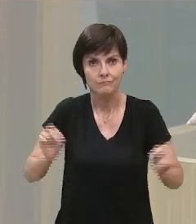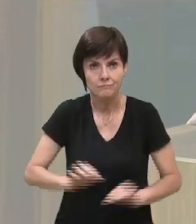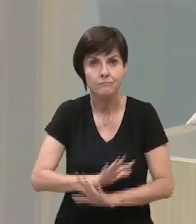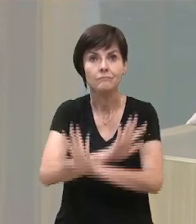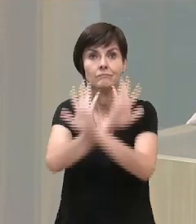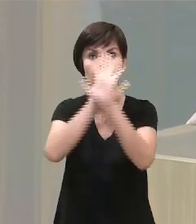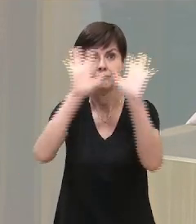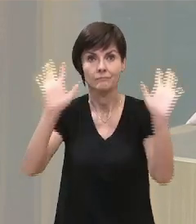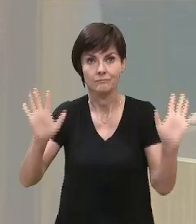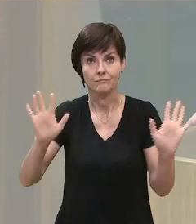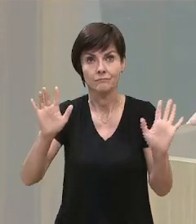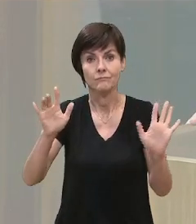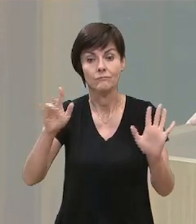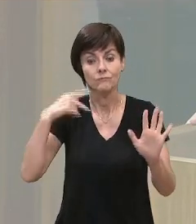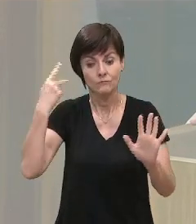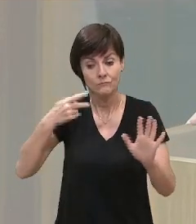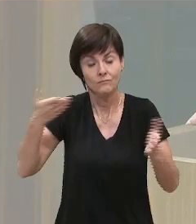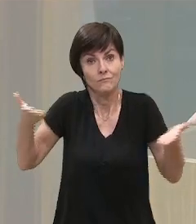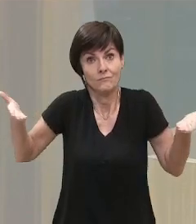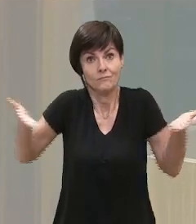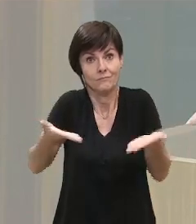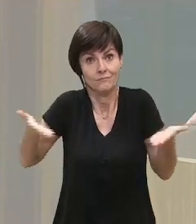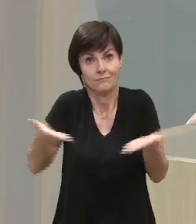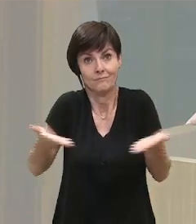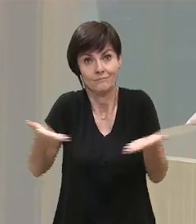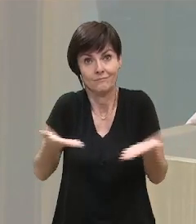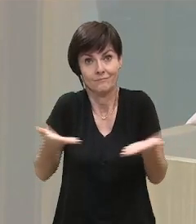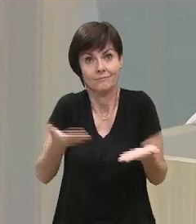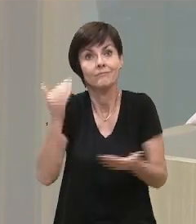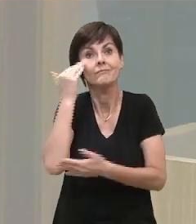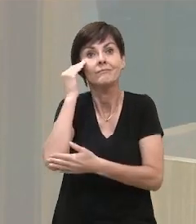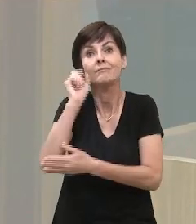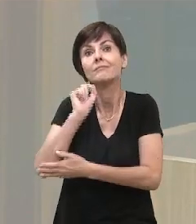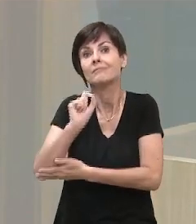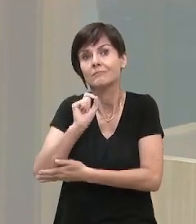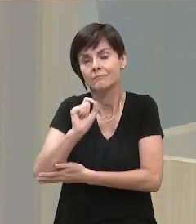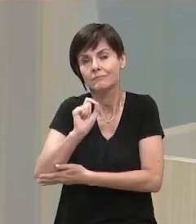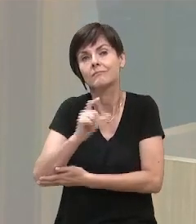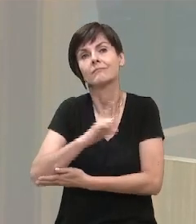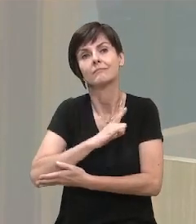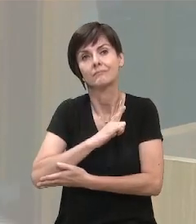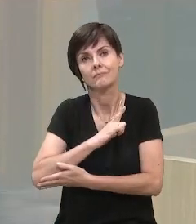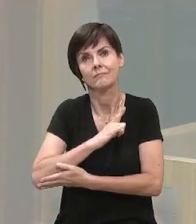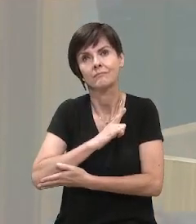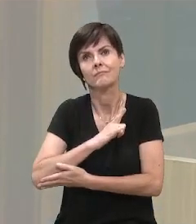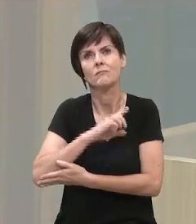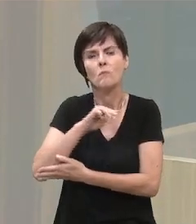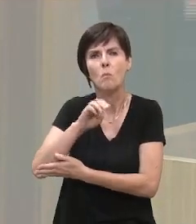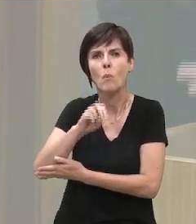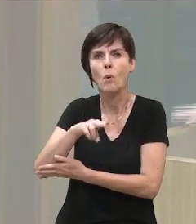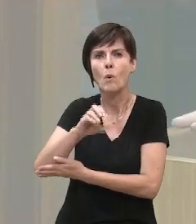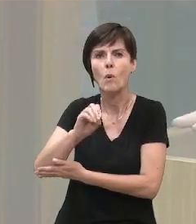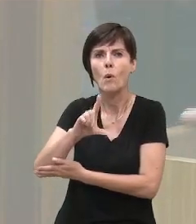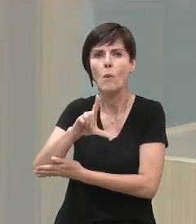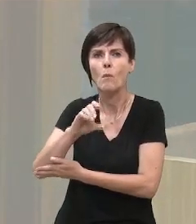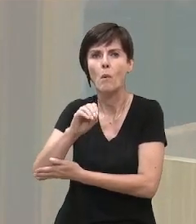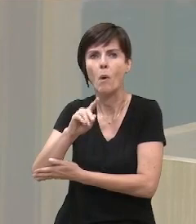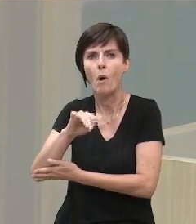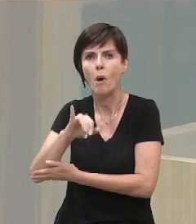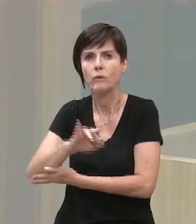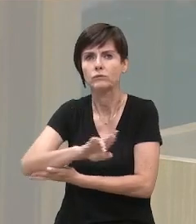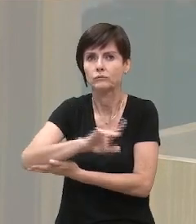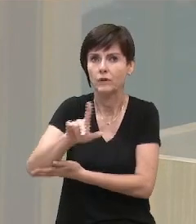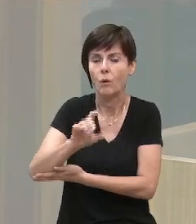com esses vereadores dessa legislatura, entenderam, bom, se existe algum monopólio, se existe alguma situação, então,